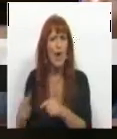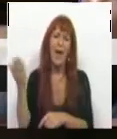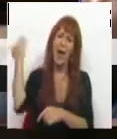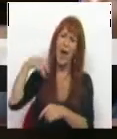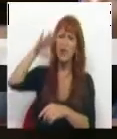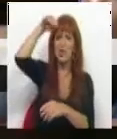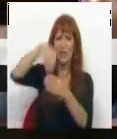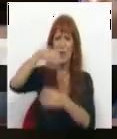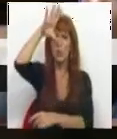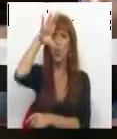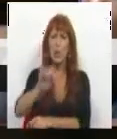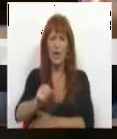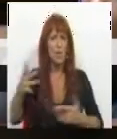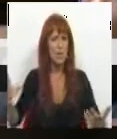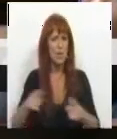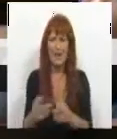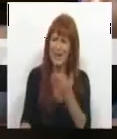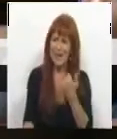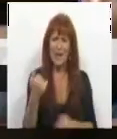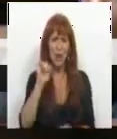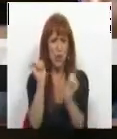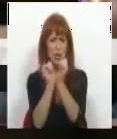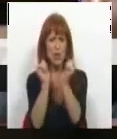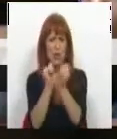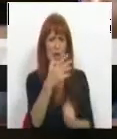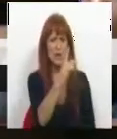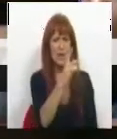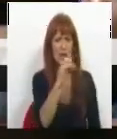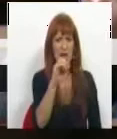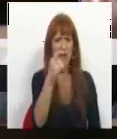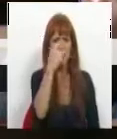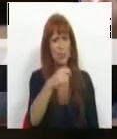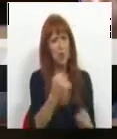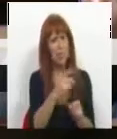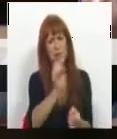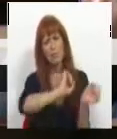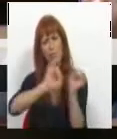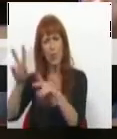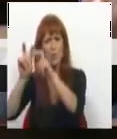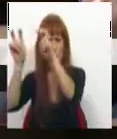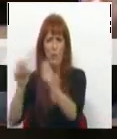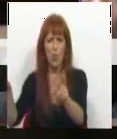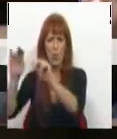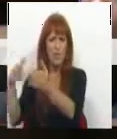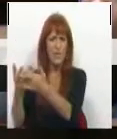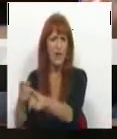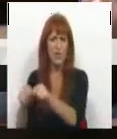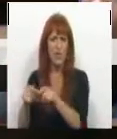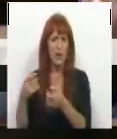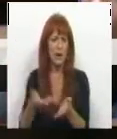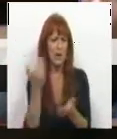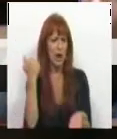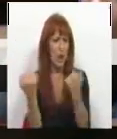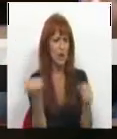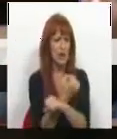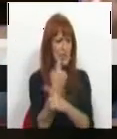faziam parte de um governo que tirou à Segurança Social 600 trabalhadores, que os pôs em requalificação e que desguarneceu os